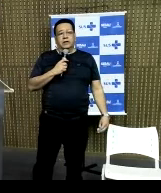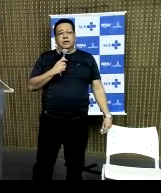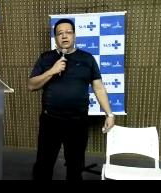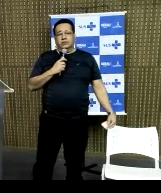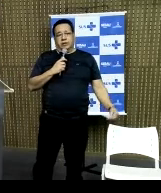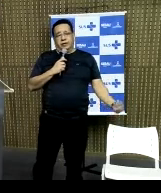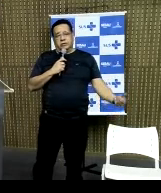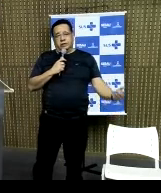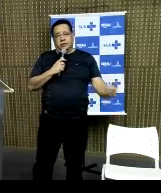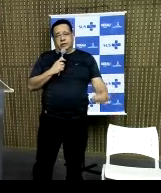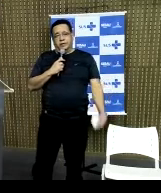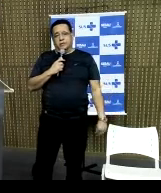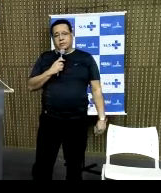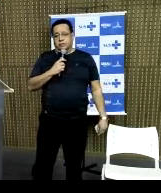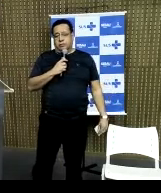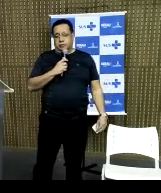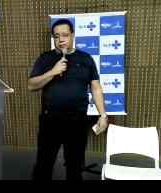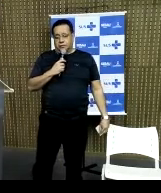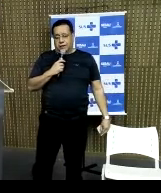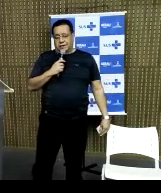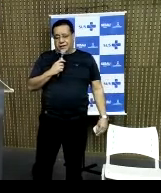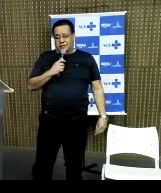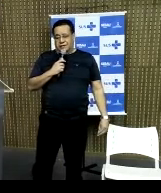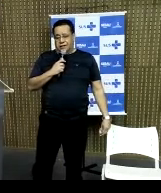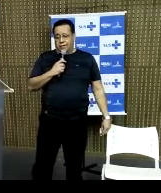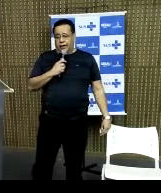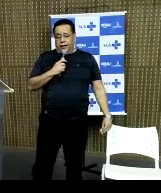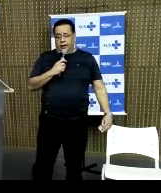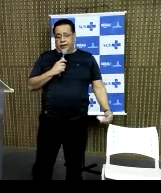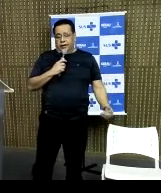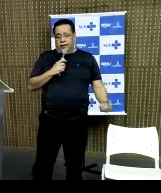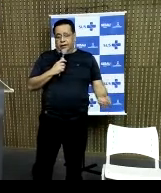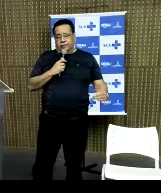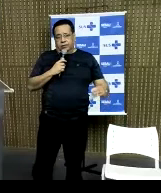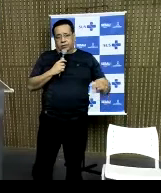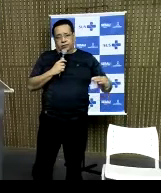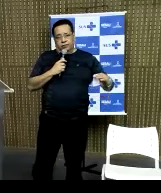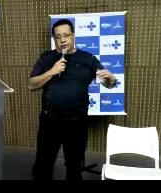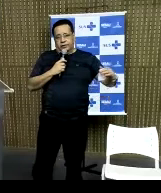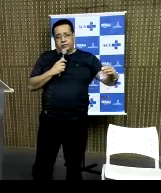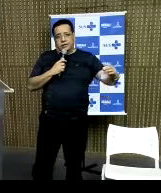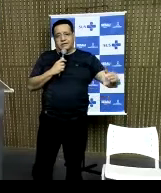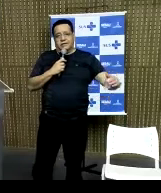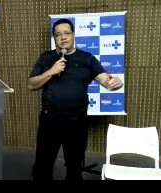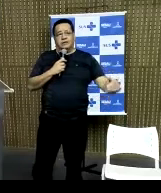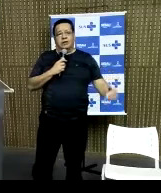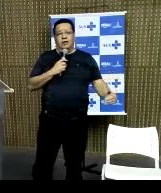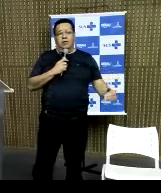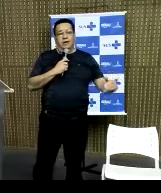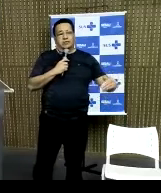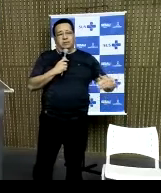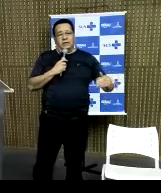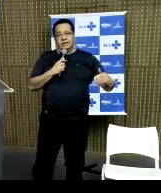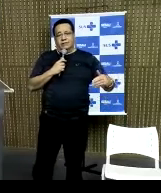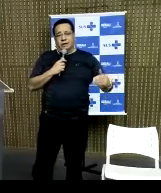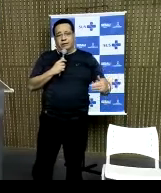né? Juntamente com a equipe dos ACS, né? Que houve no início uma resistência,